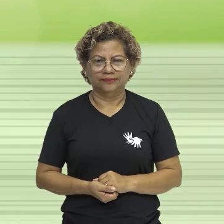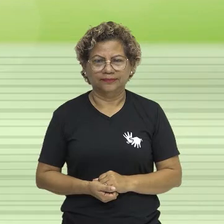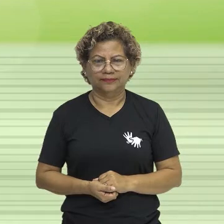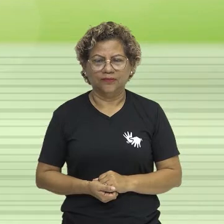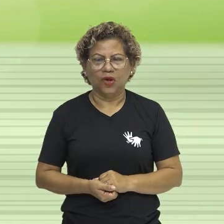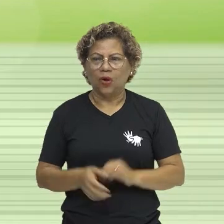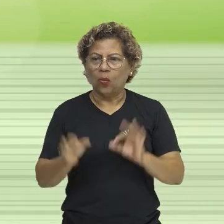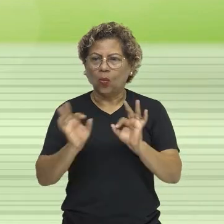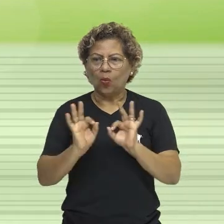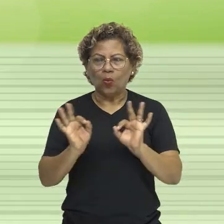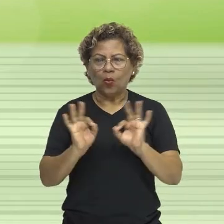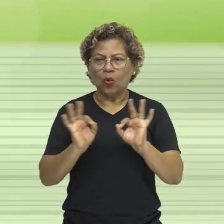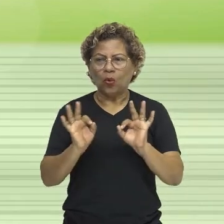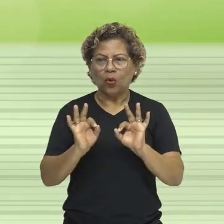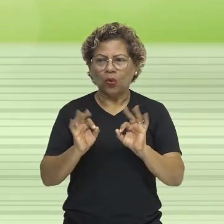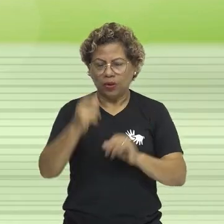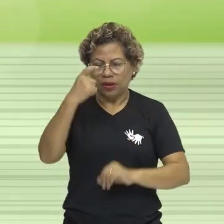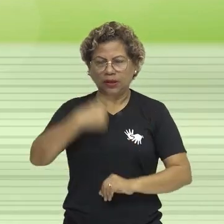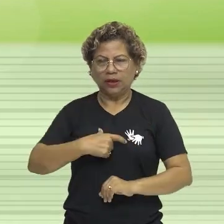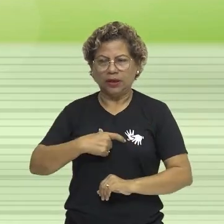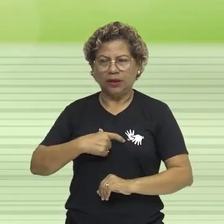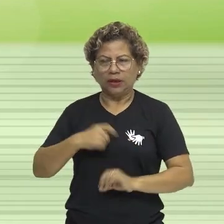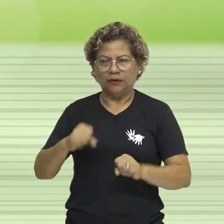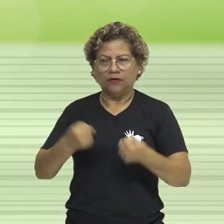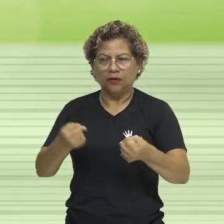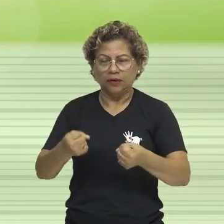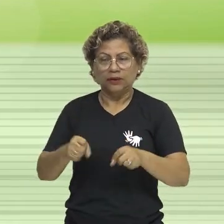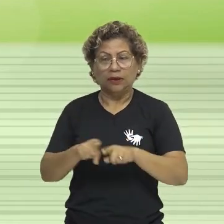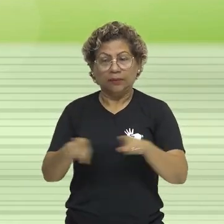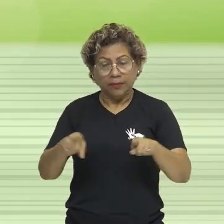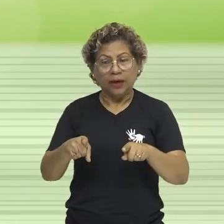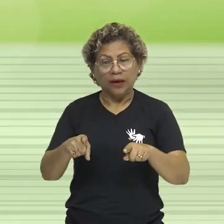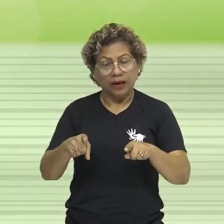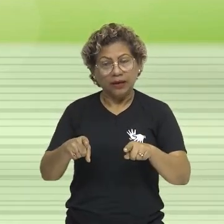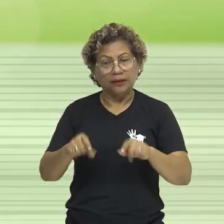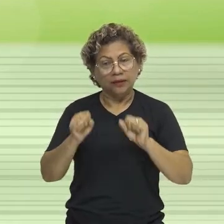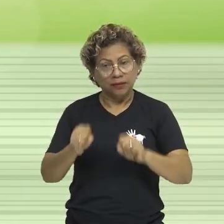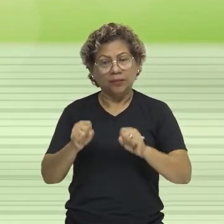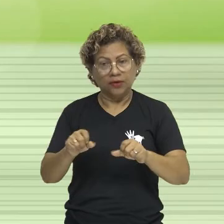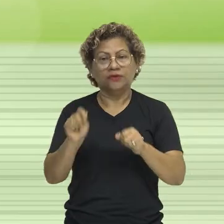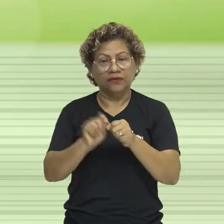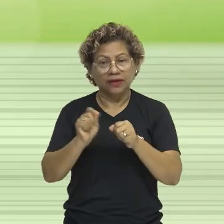Posso ter a força, e sim aplicar uma força.